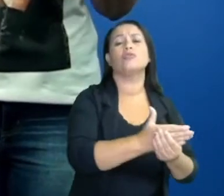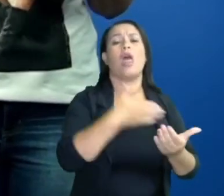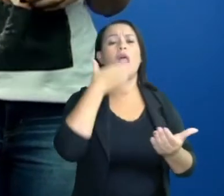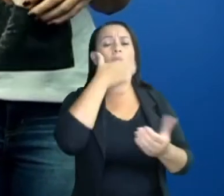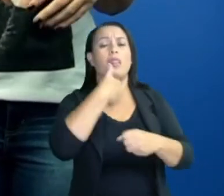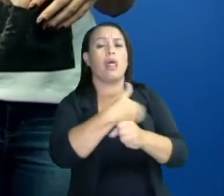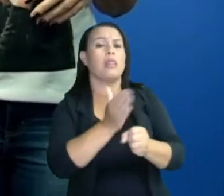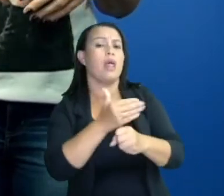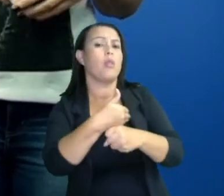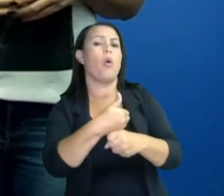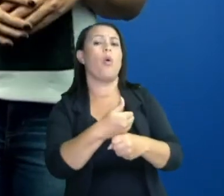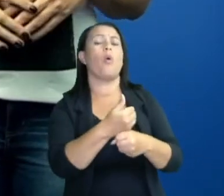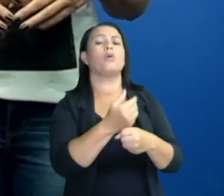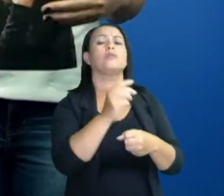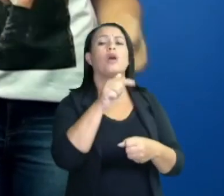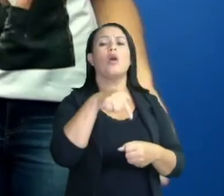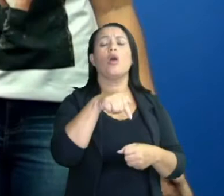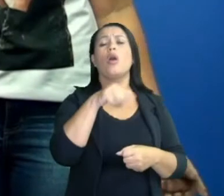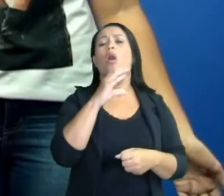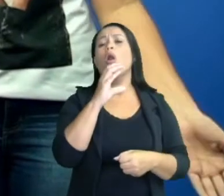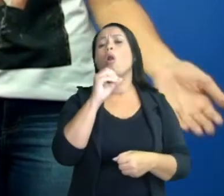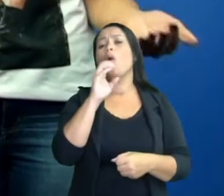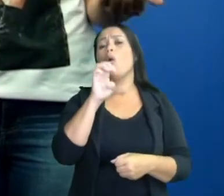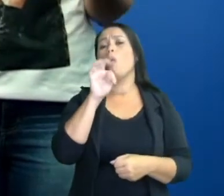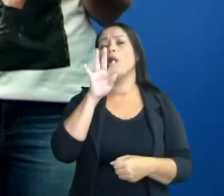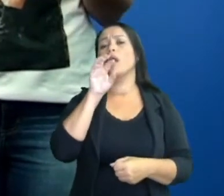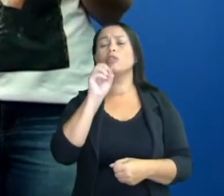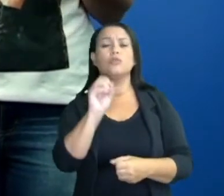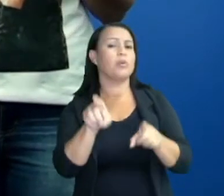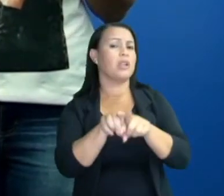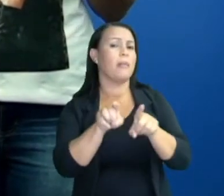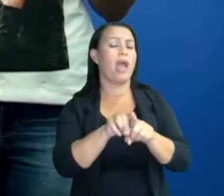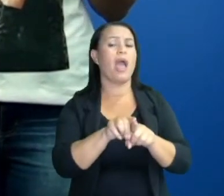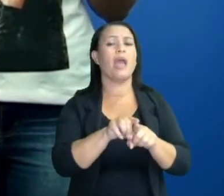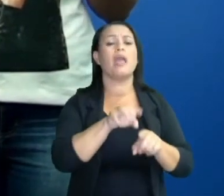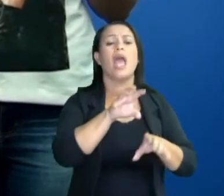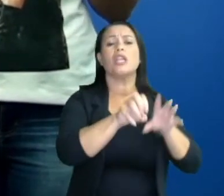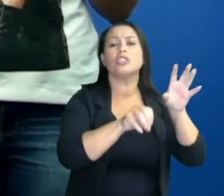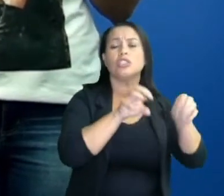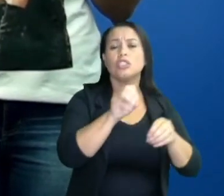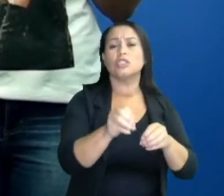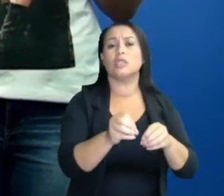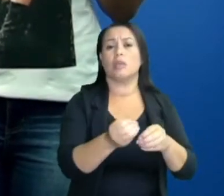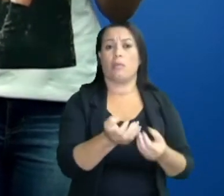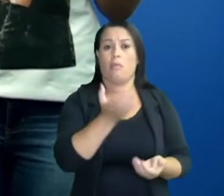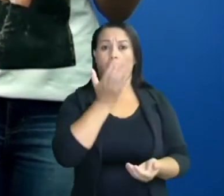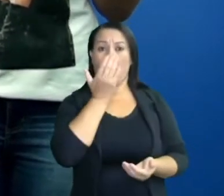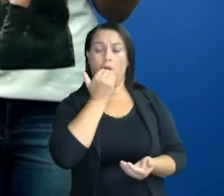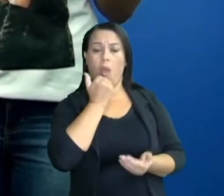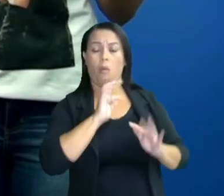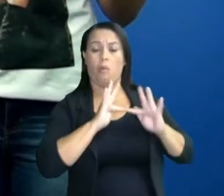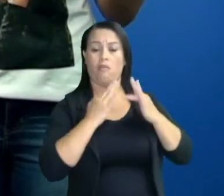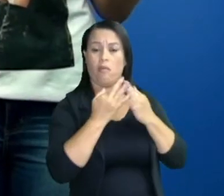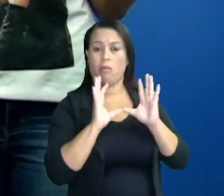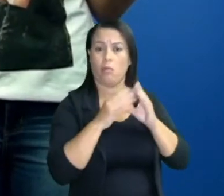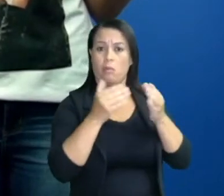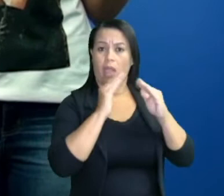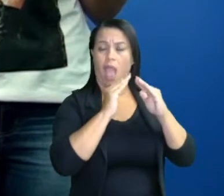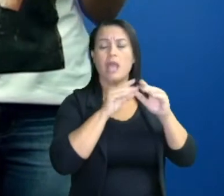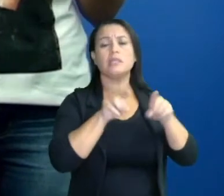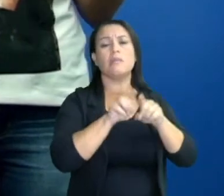pouquinho de batata doce coentro E aí o eles retiram para o seu consumo e o